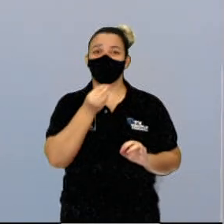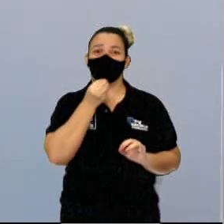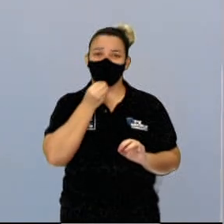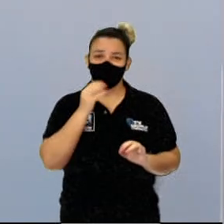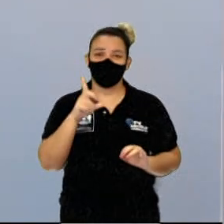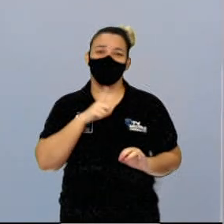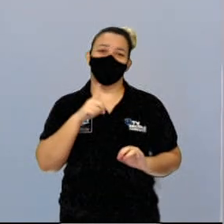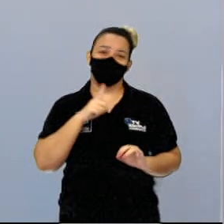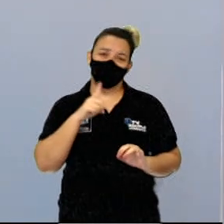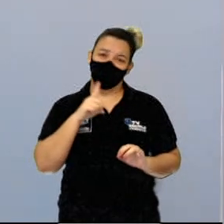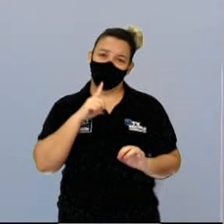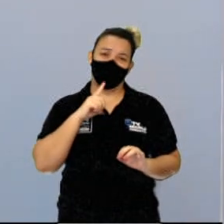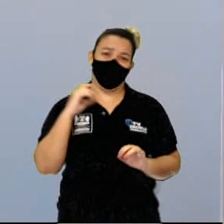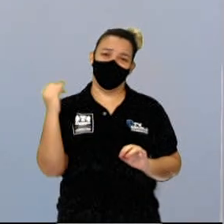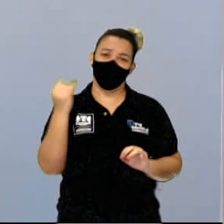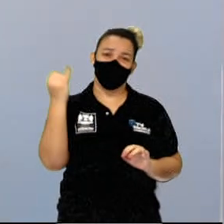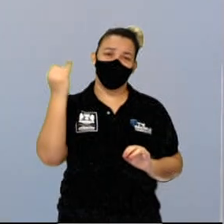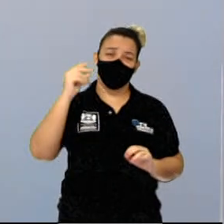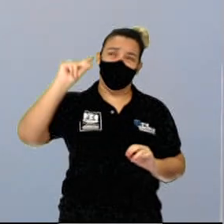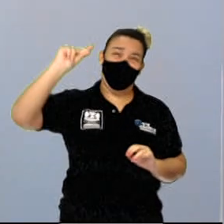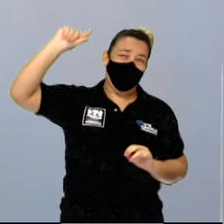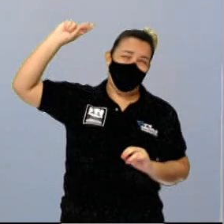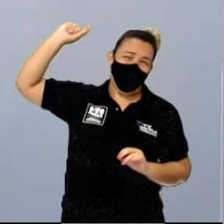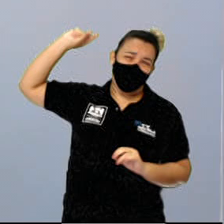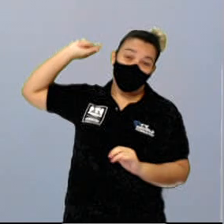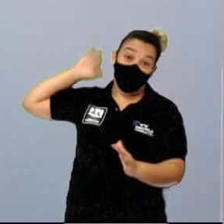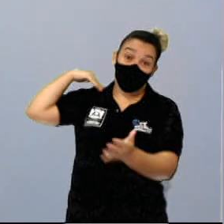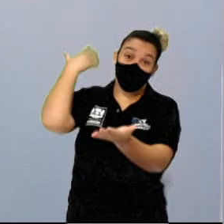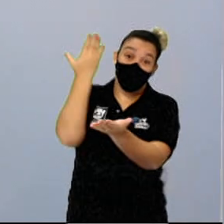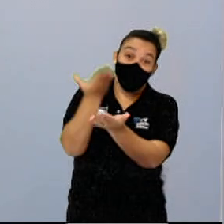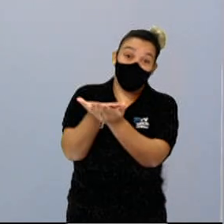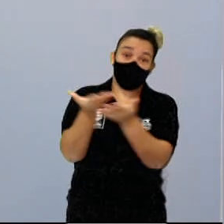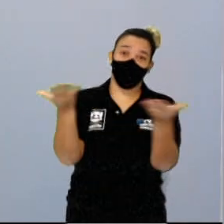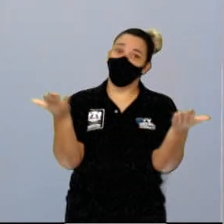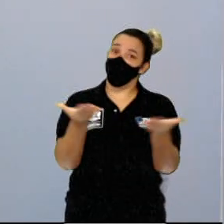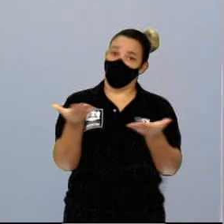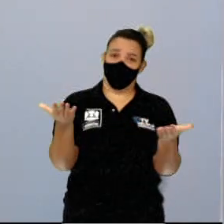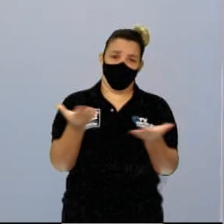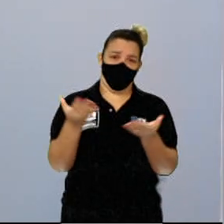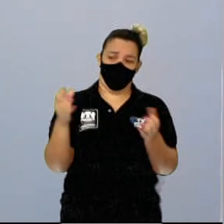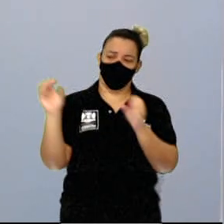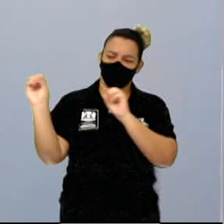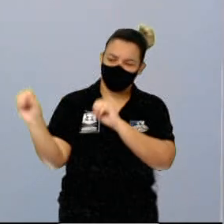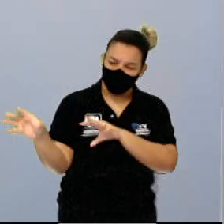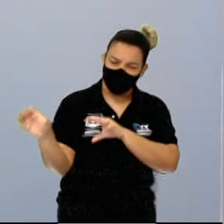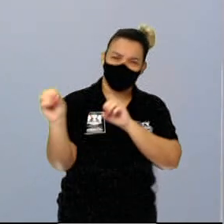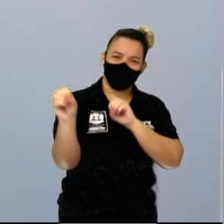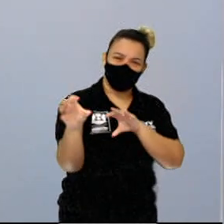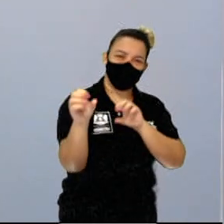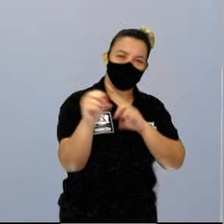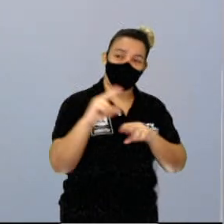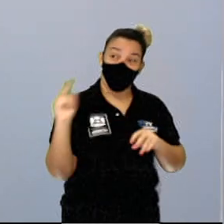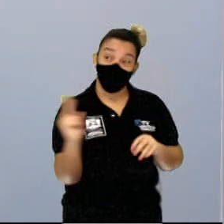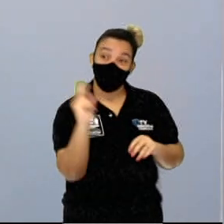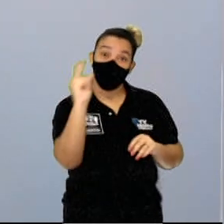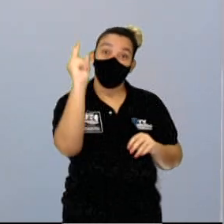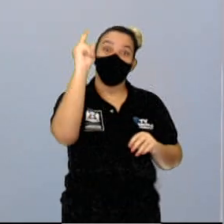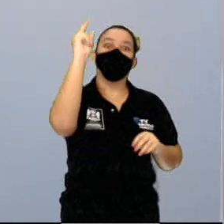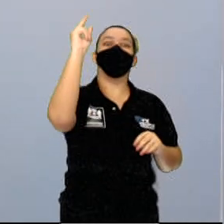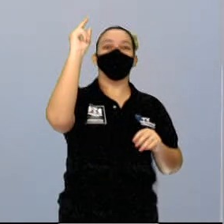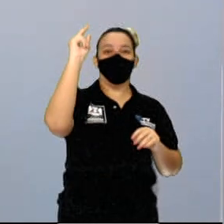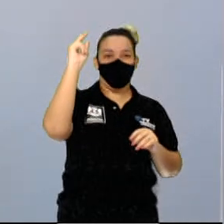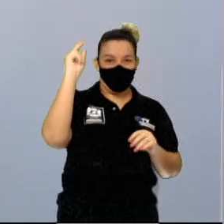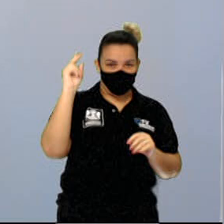fábula. Desde seu início, desde sua origem, a fábula ela tem esse objetivo de ensinar, trazer valores,